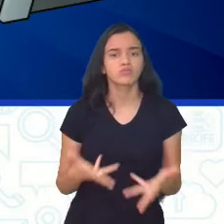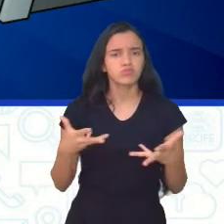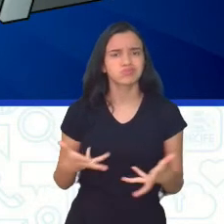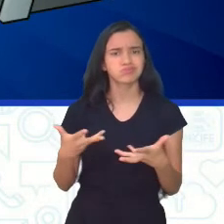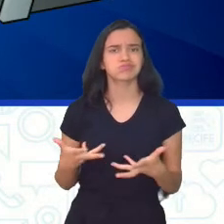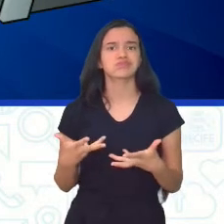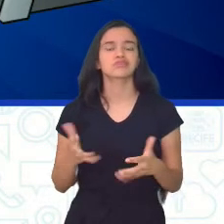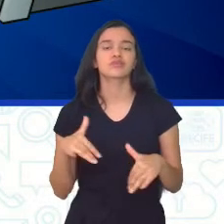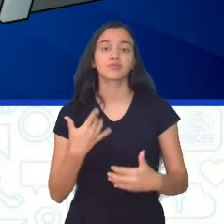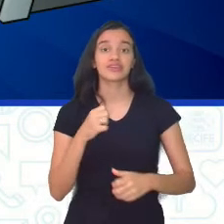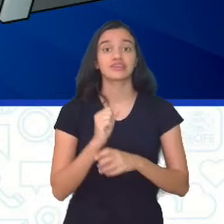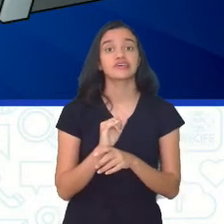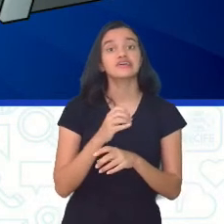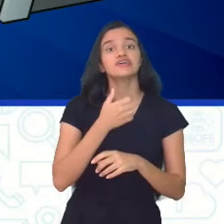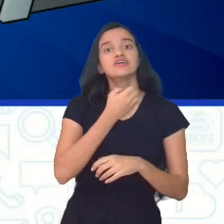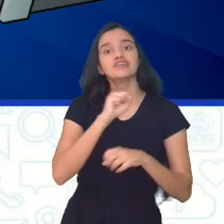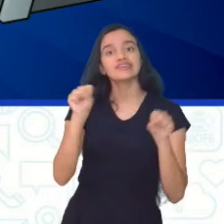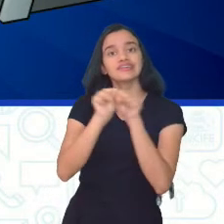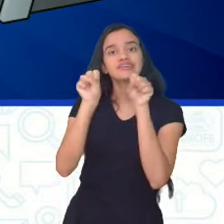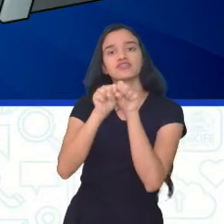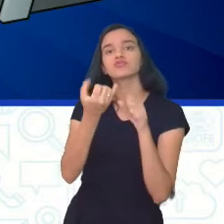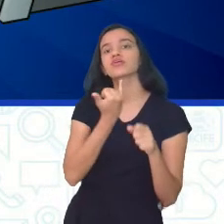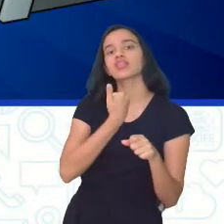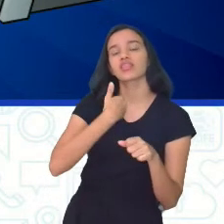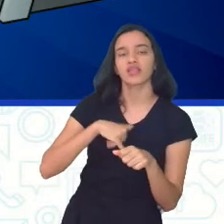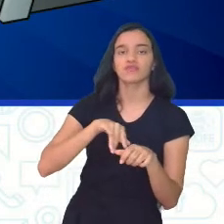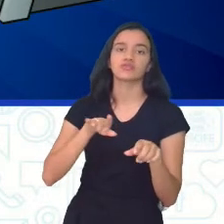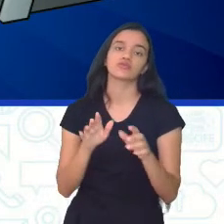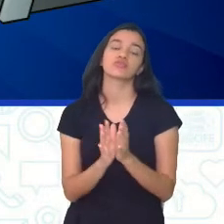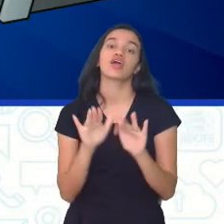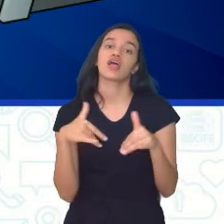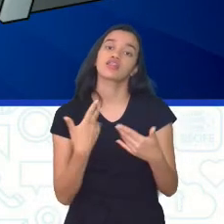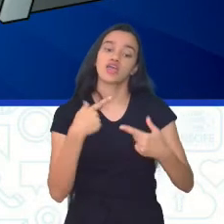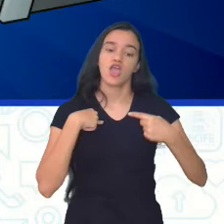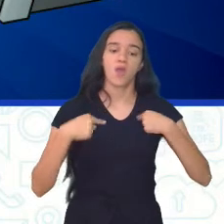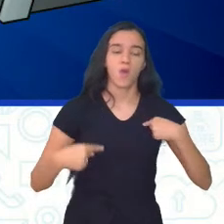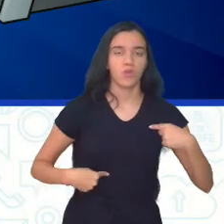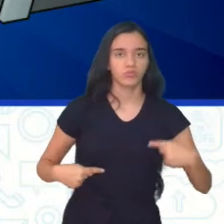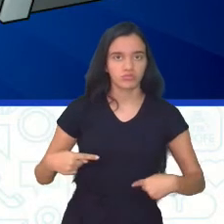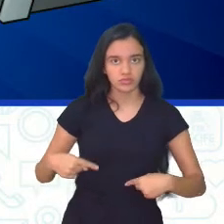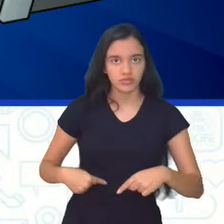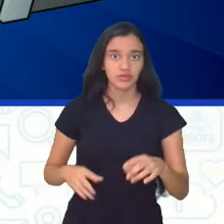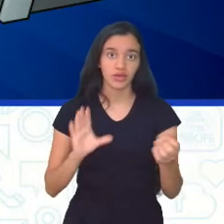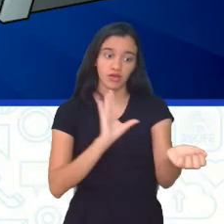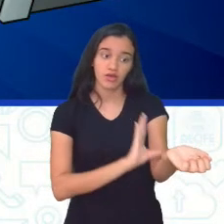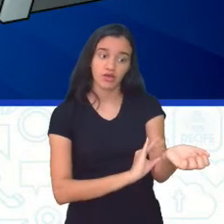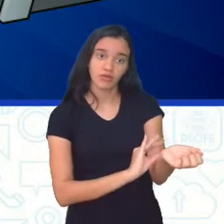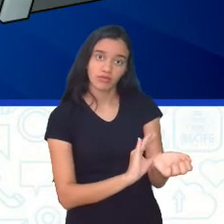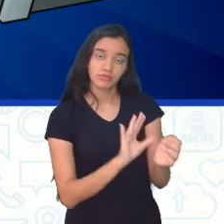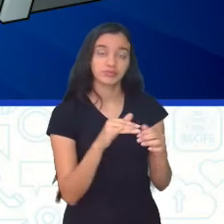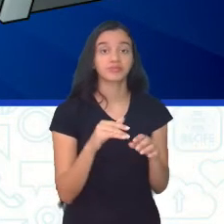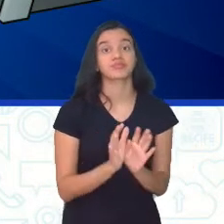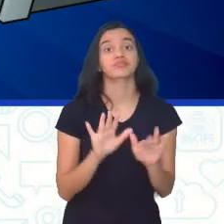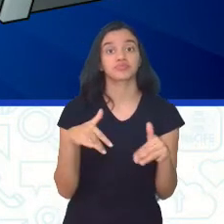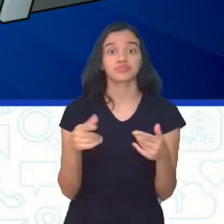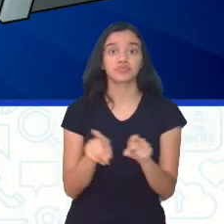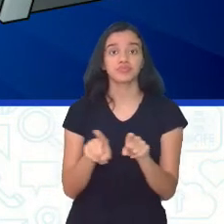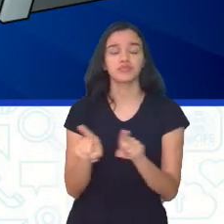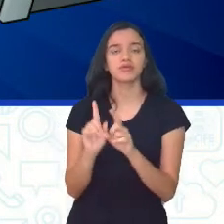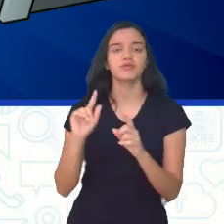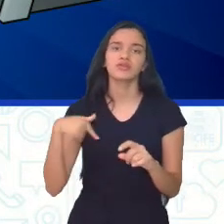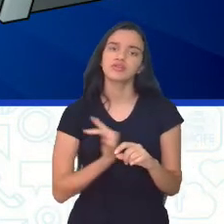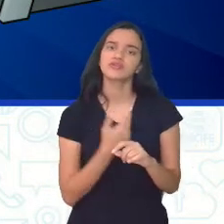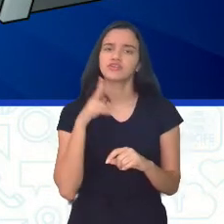né, do sistema nervoso central até os órgãos, no caso aí, os músculos e as glândulas. E aí a gente vai